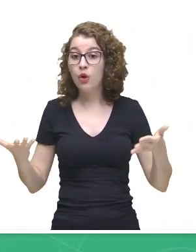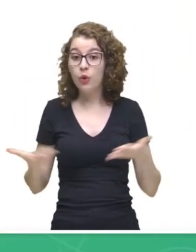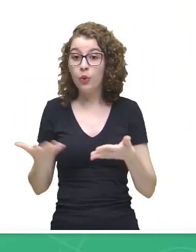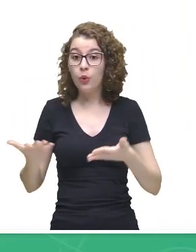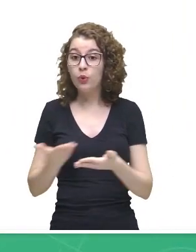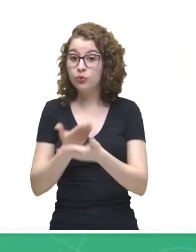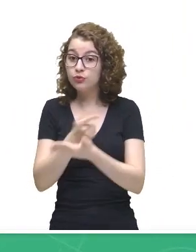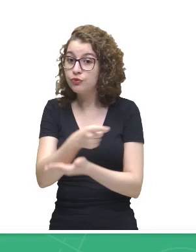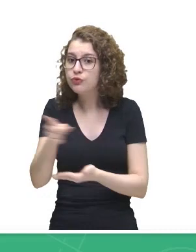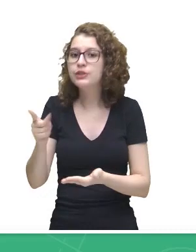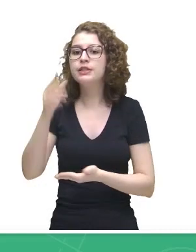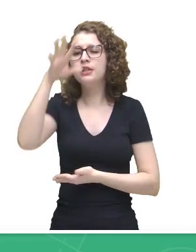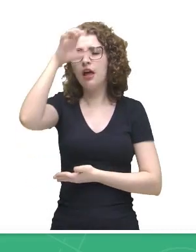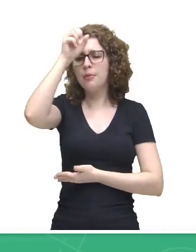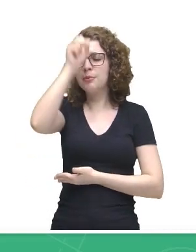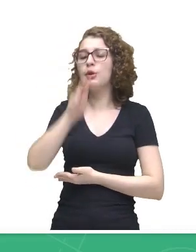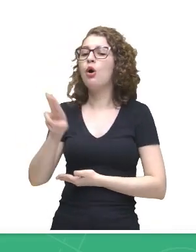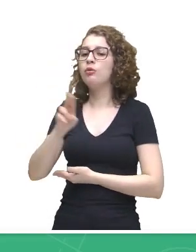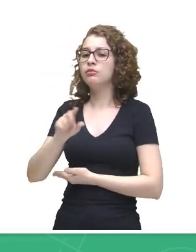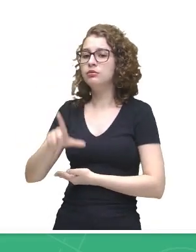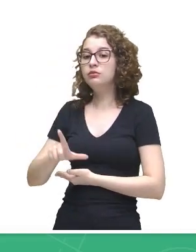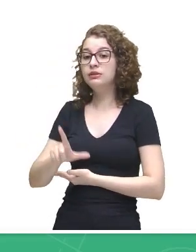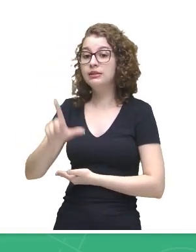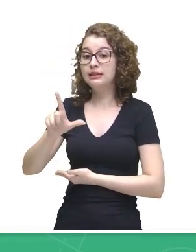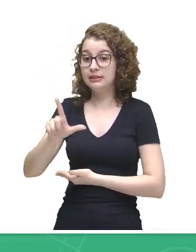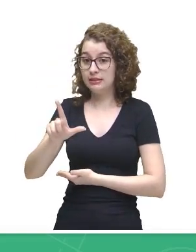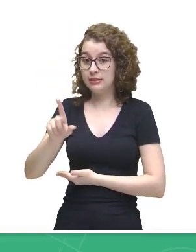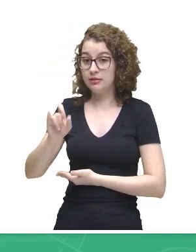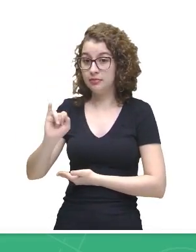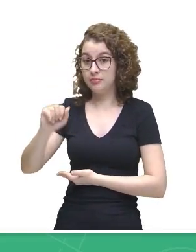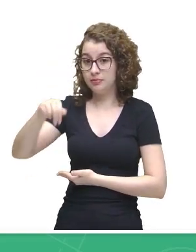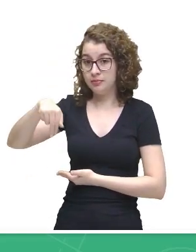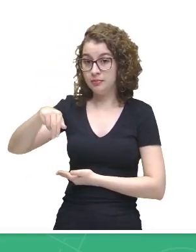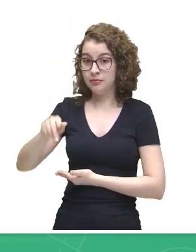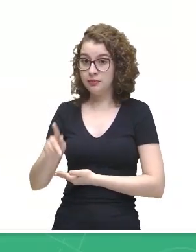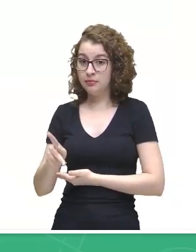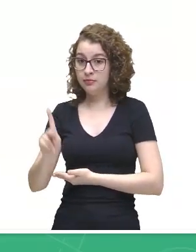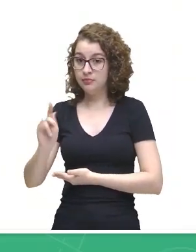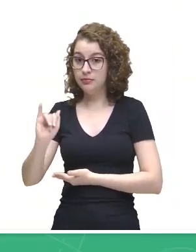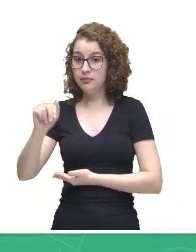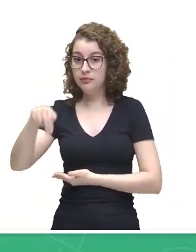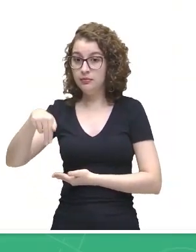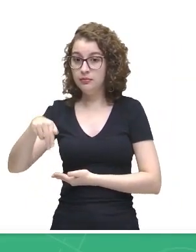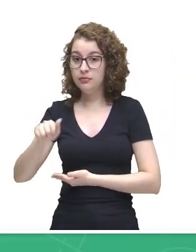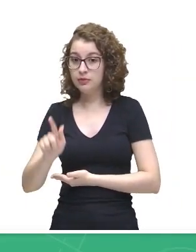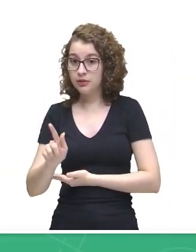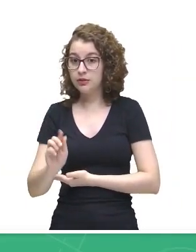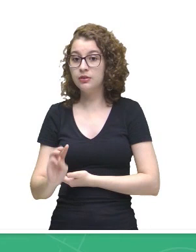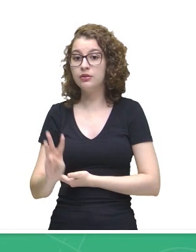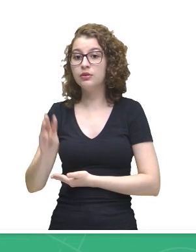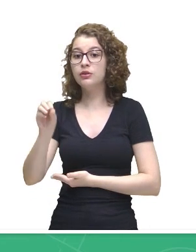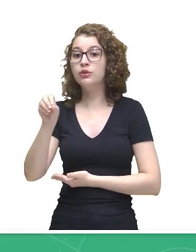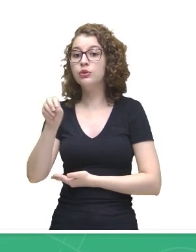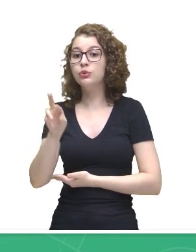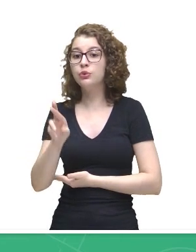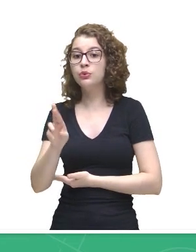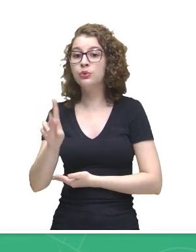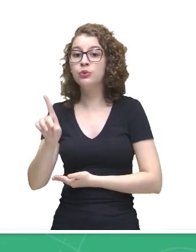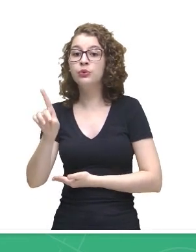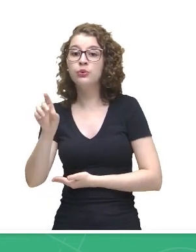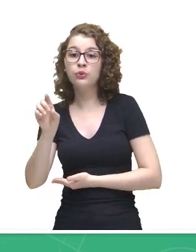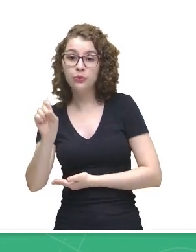linking words, que são aquelas conjunções na língua inglesa que servem para quê mesmo, gente? Para a